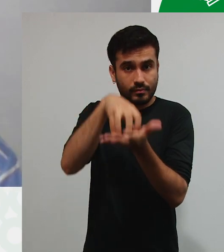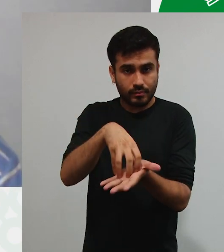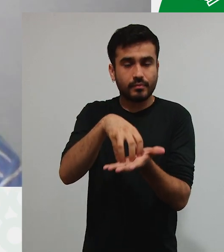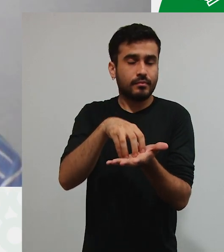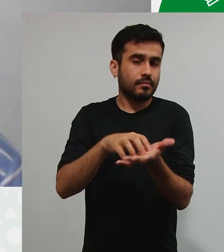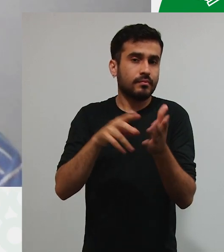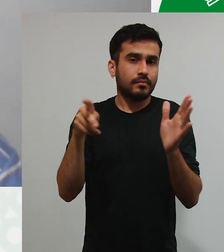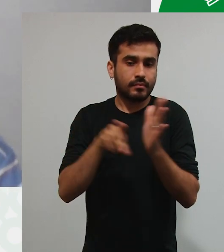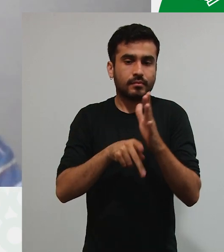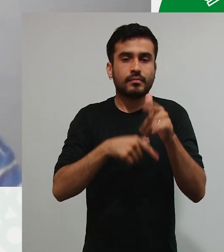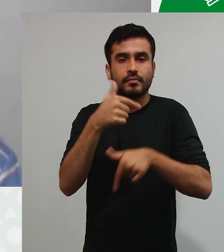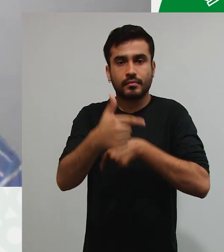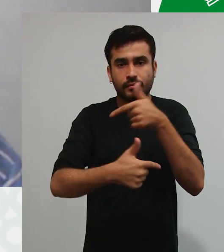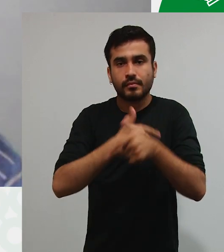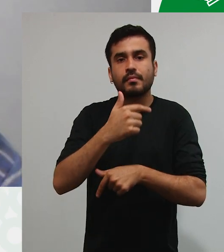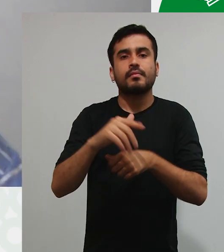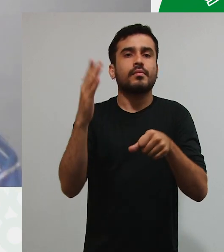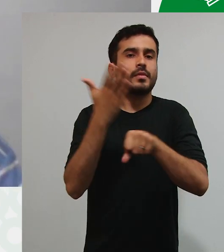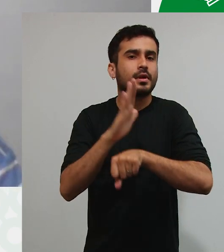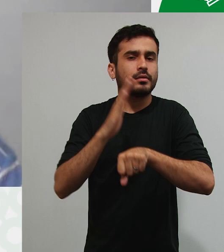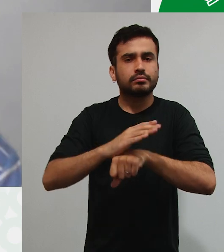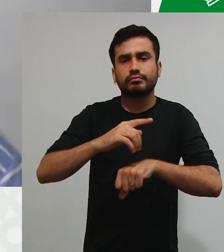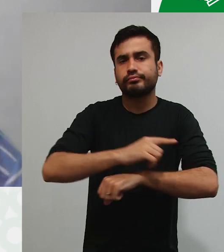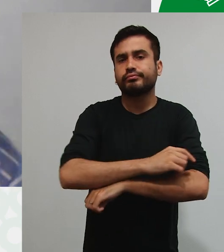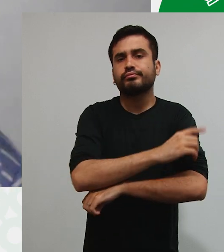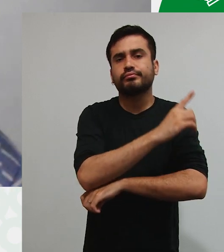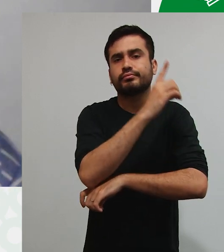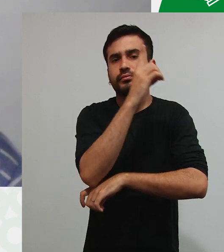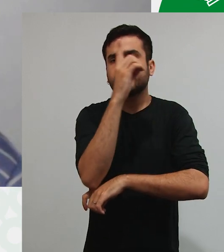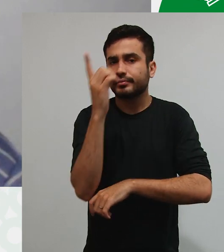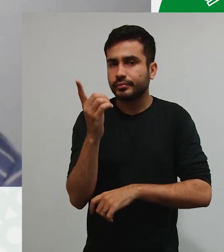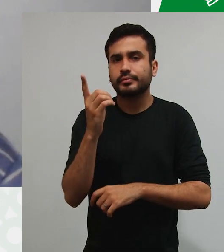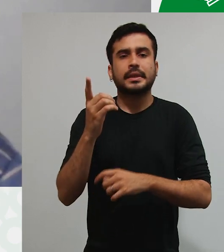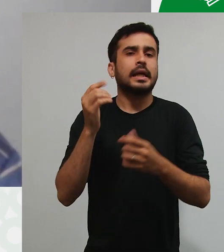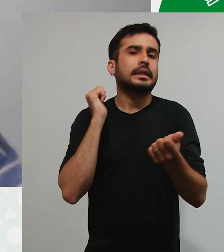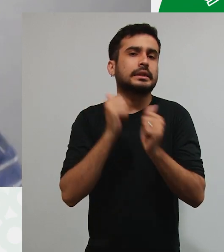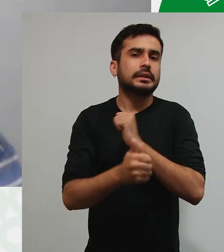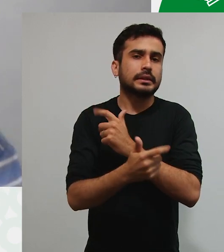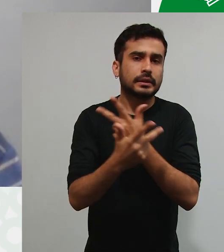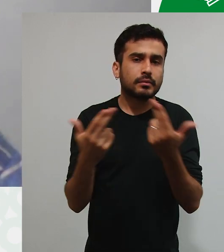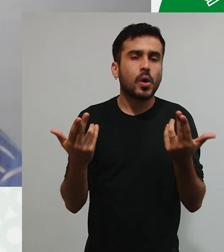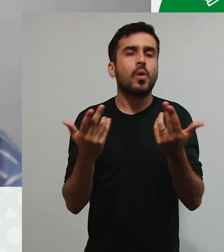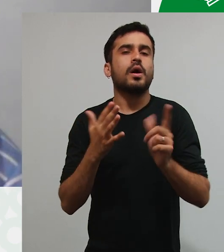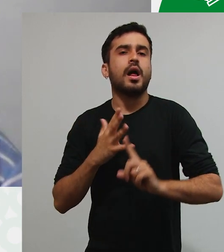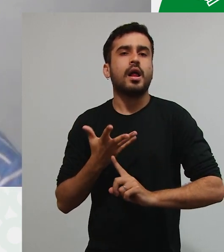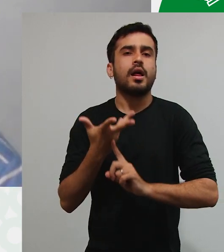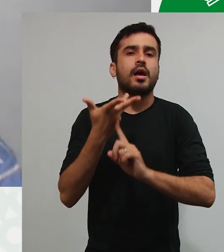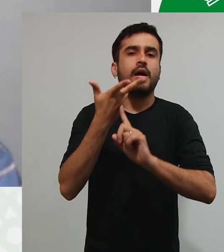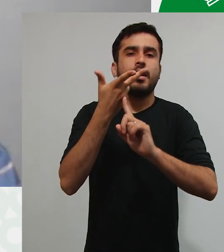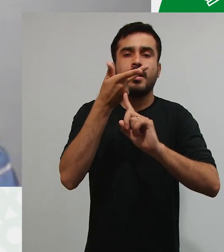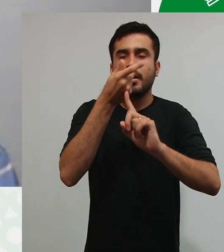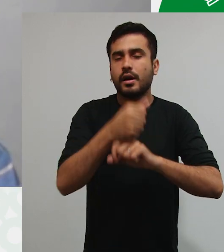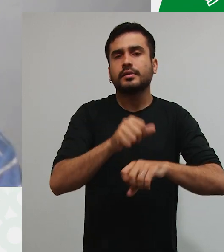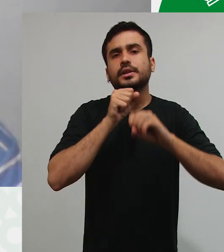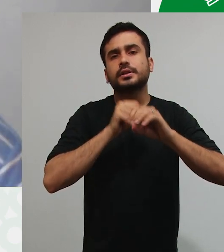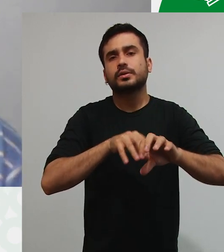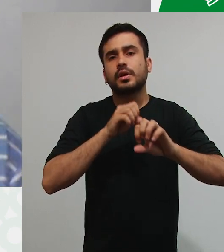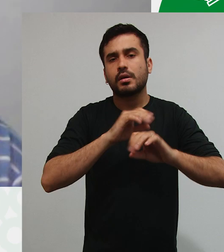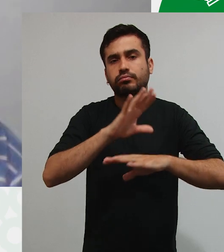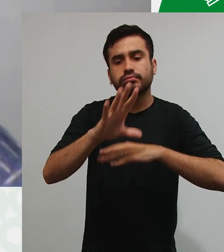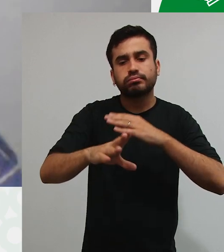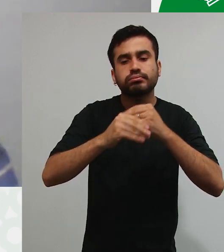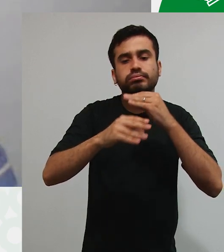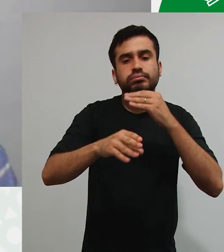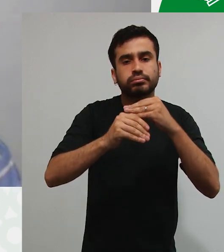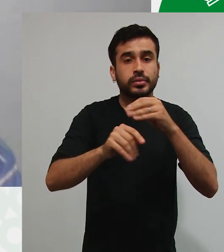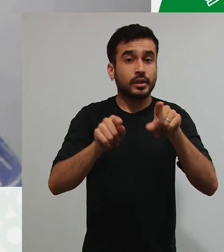eram atividades esportivas, artísticas, de ação educativa complementar. Tinha a unidade de educação